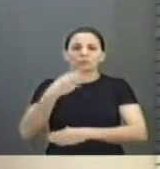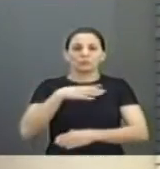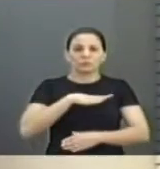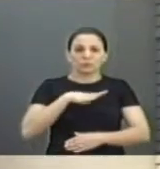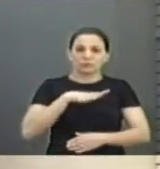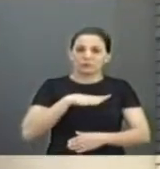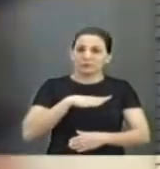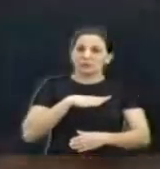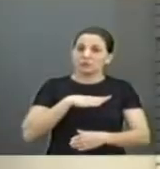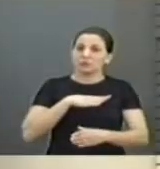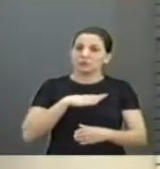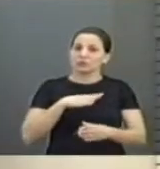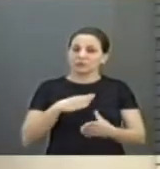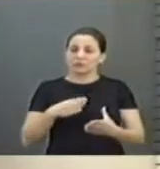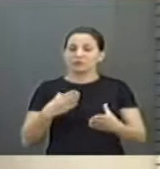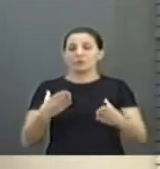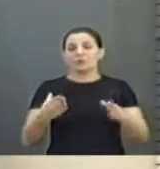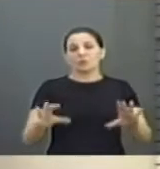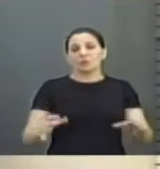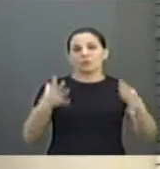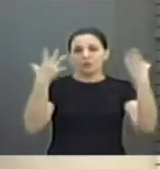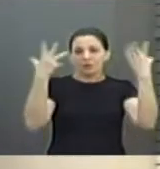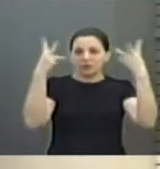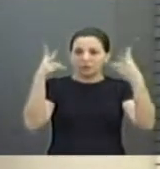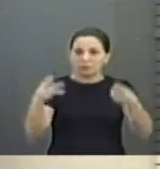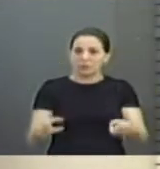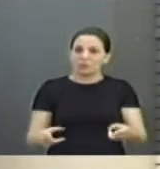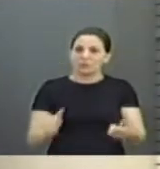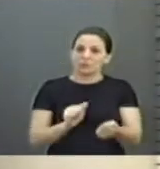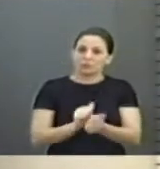para um tipo de evento como esse,